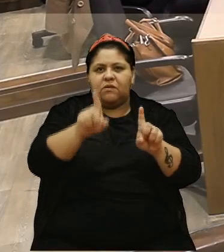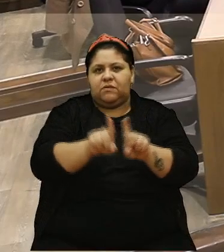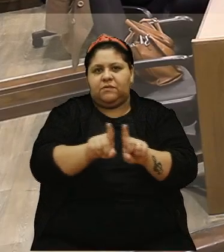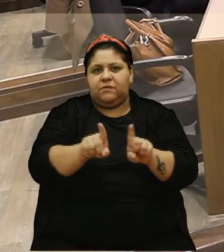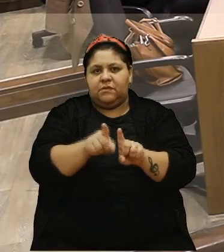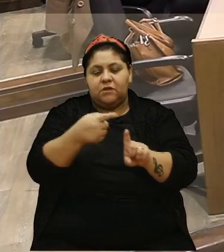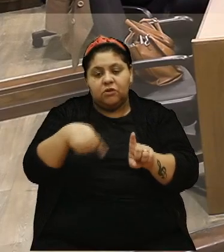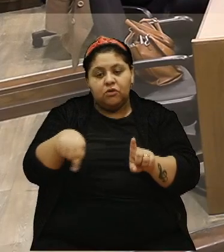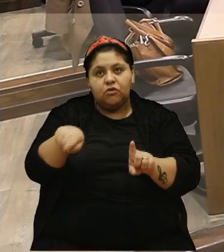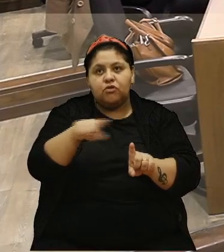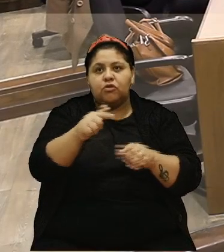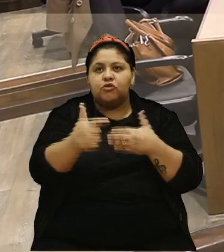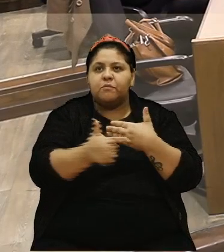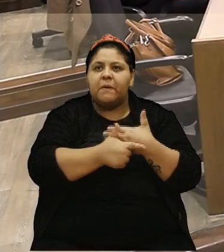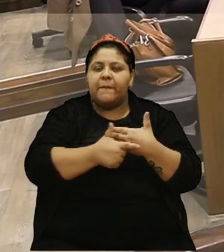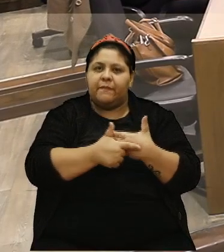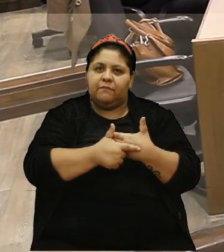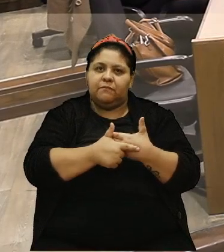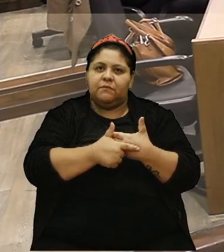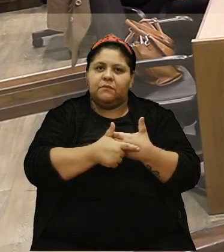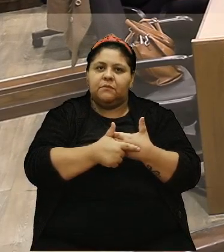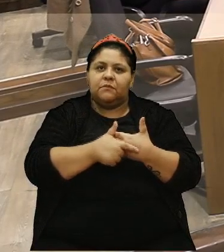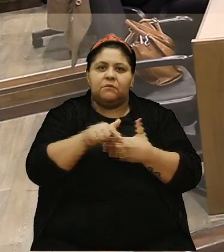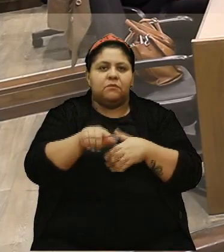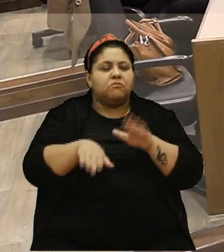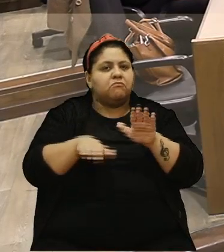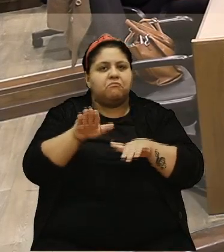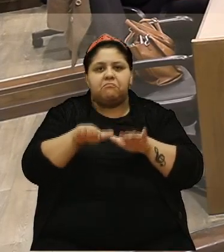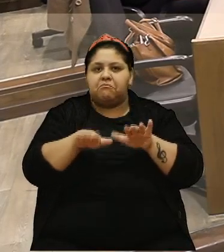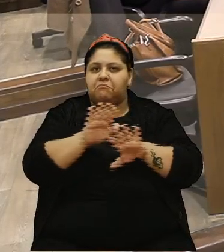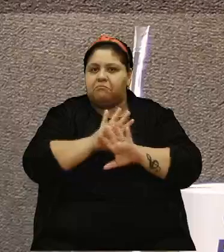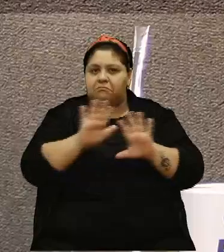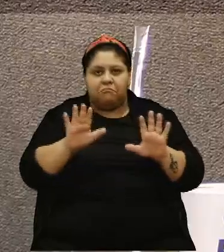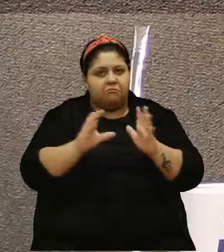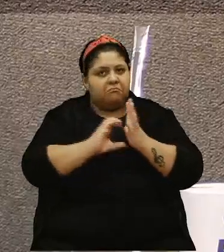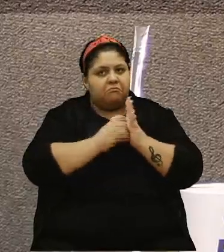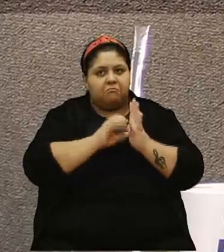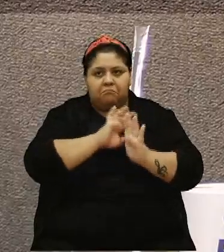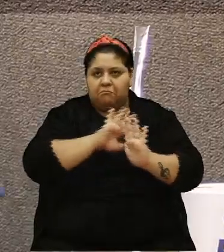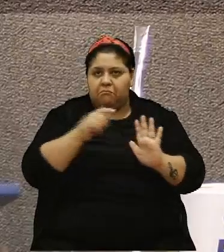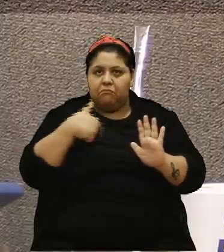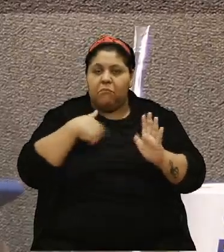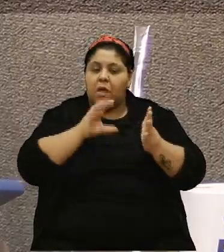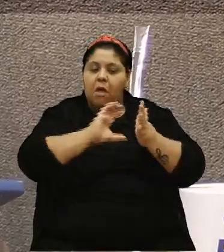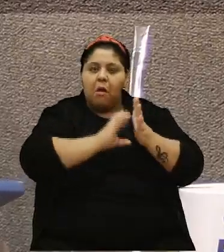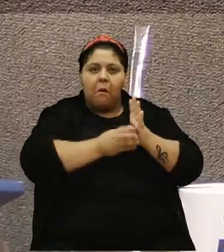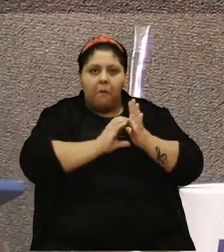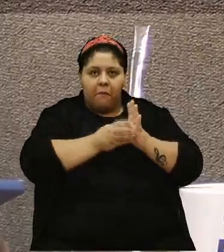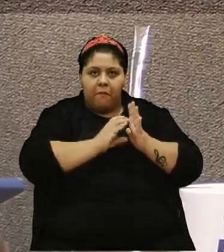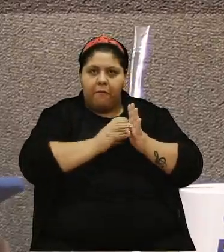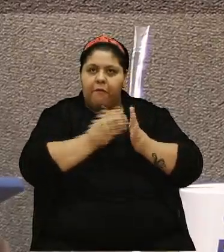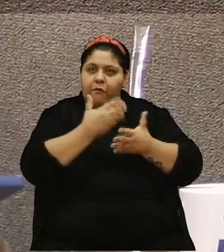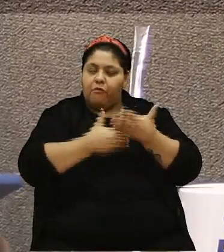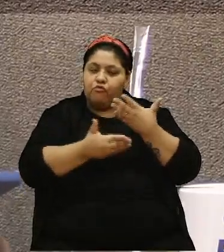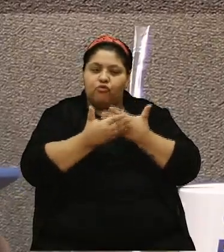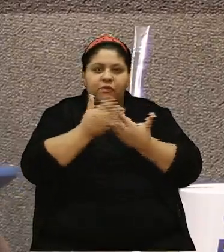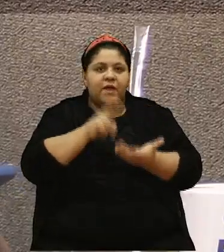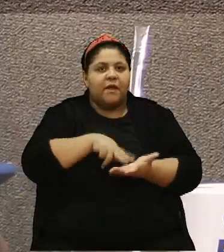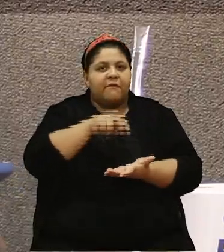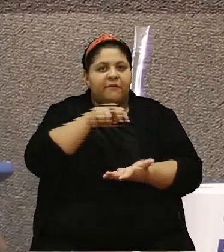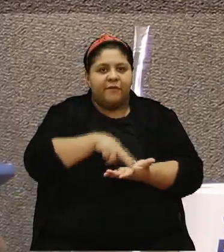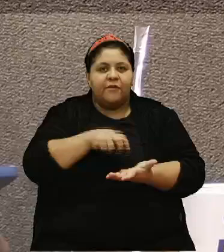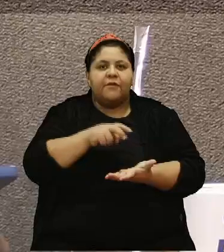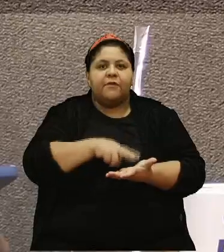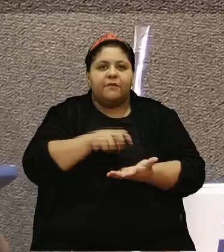é nossa tarefa, nossa função. E isso independentemente, inclusive, de partido, né? O meu partido, com toda alegria,